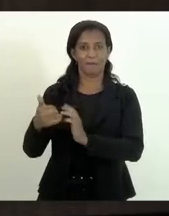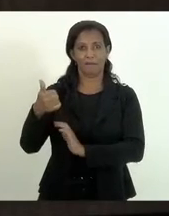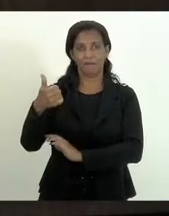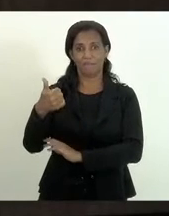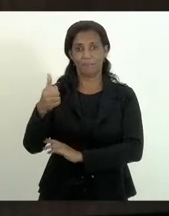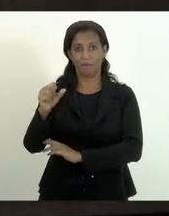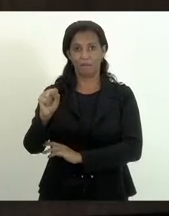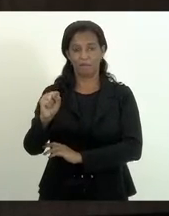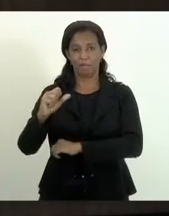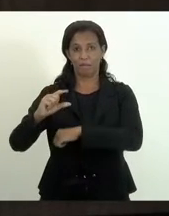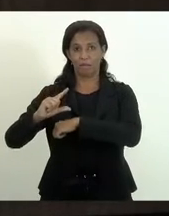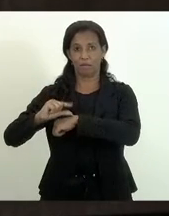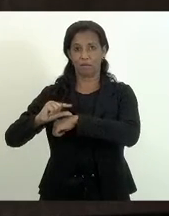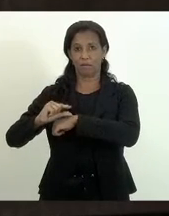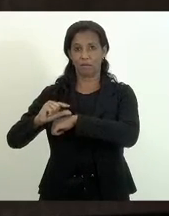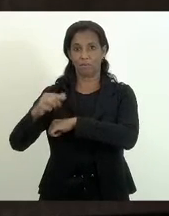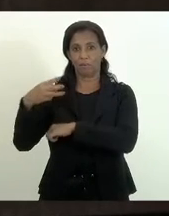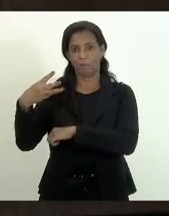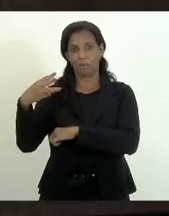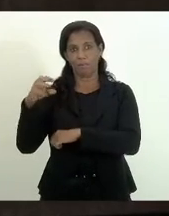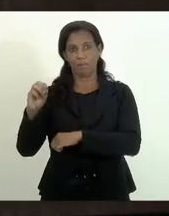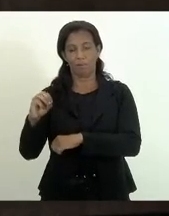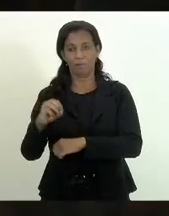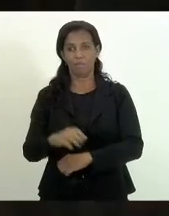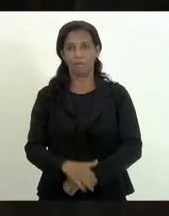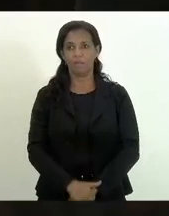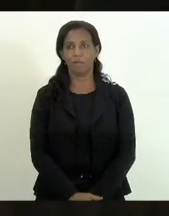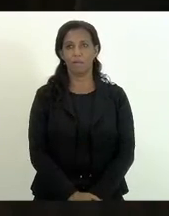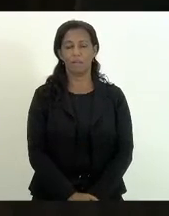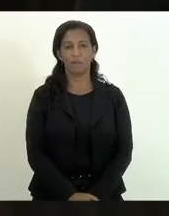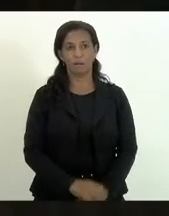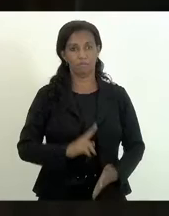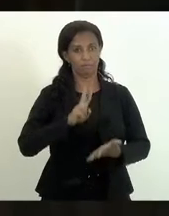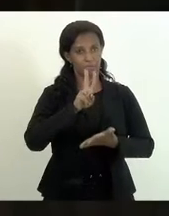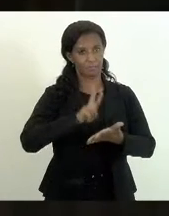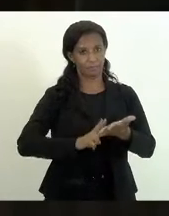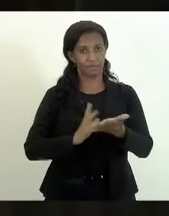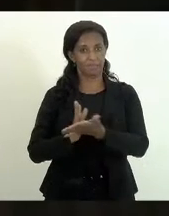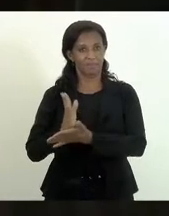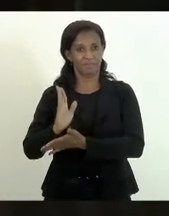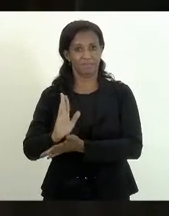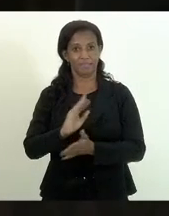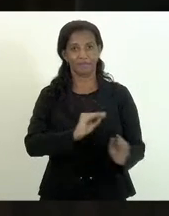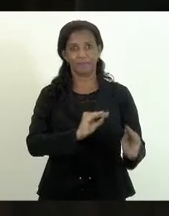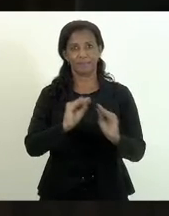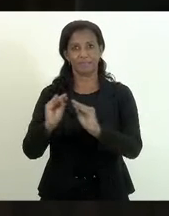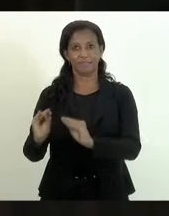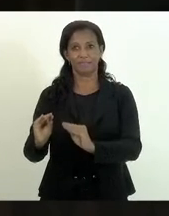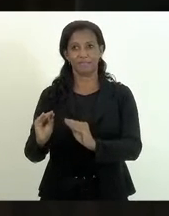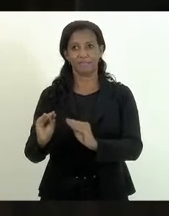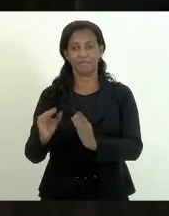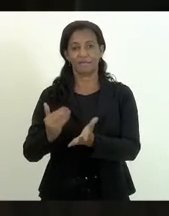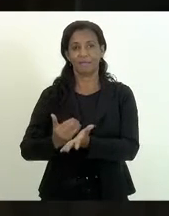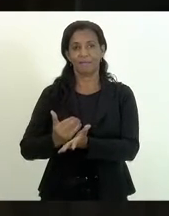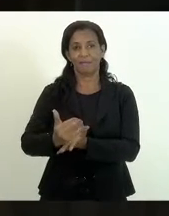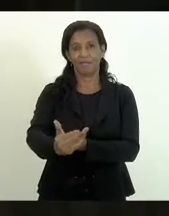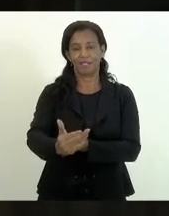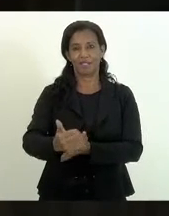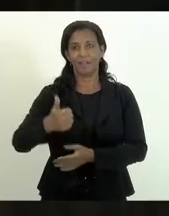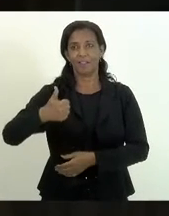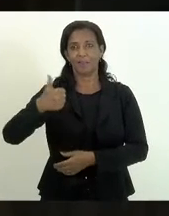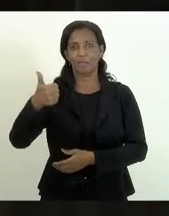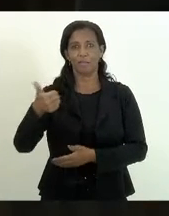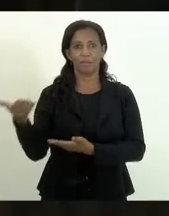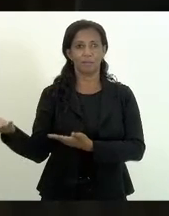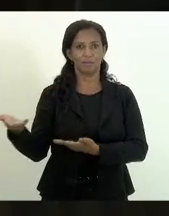às dezoito horas e trinta minutos lida e aprovada a ata passa seu expediente Inicial